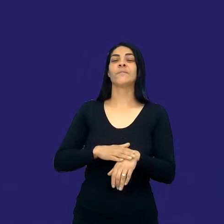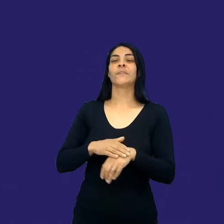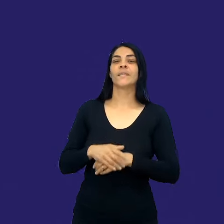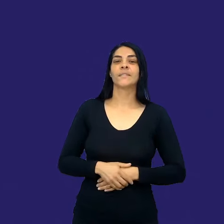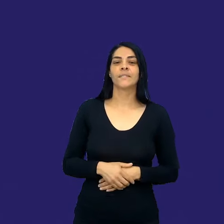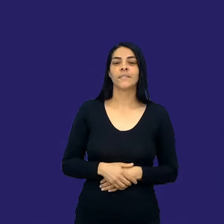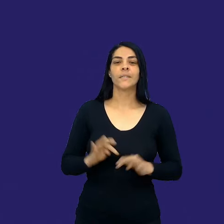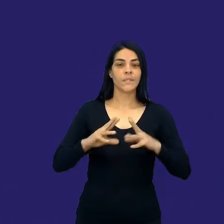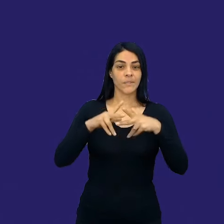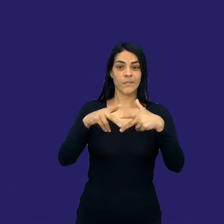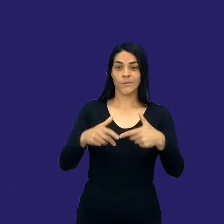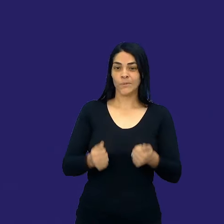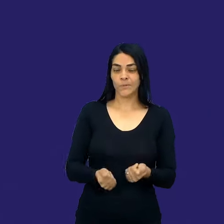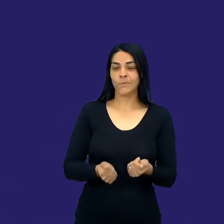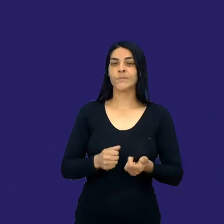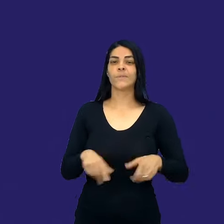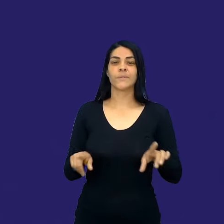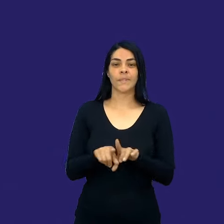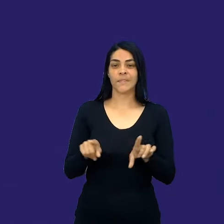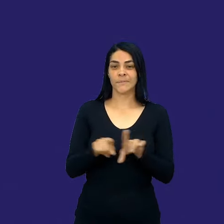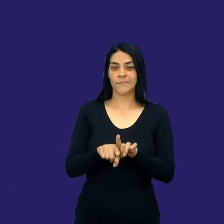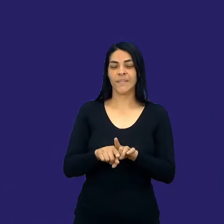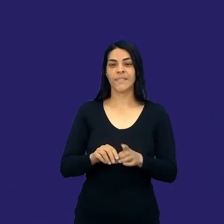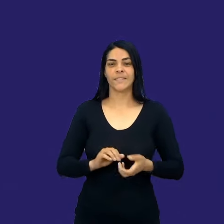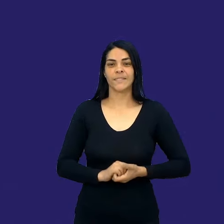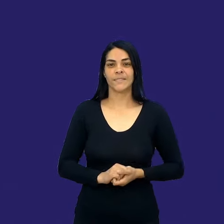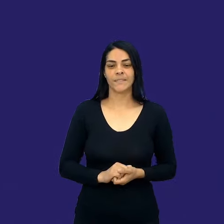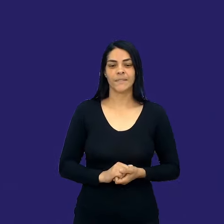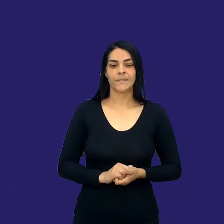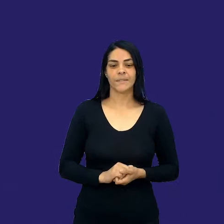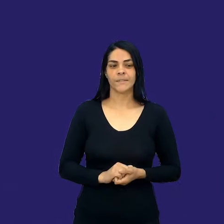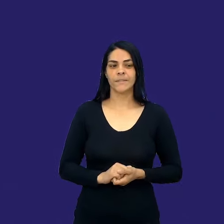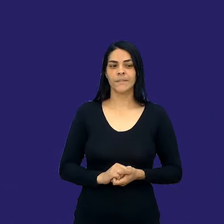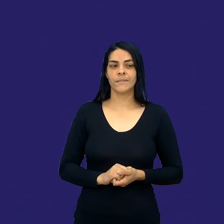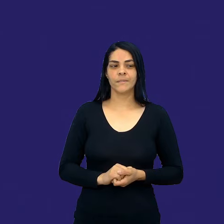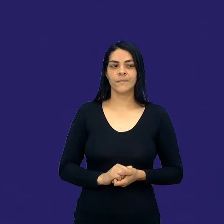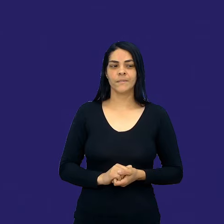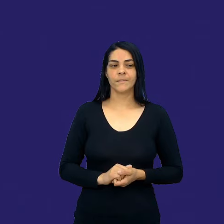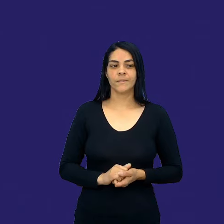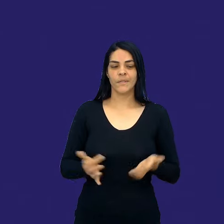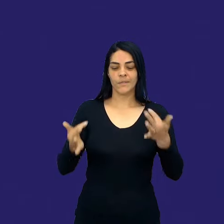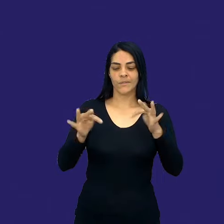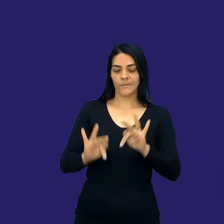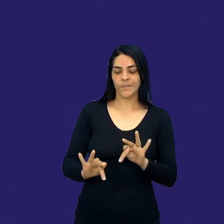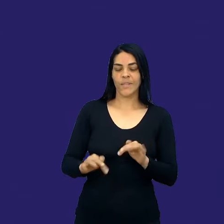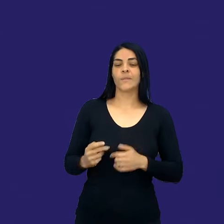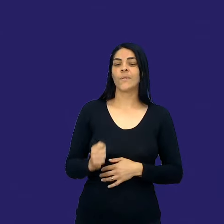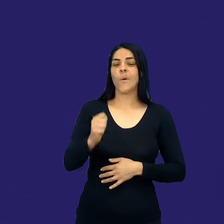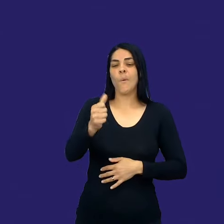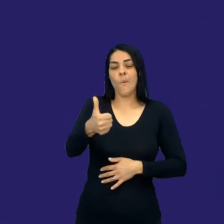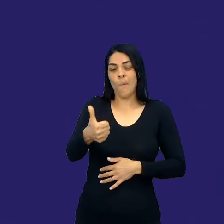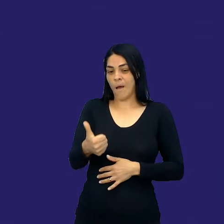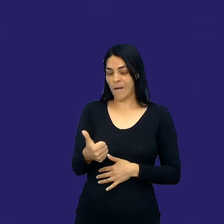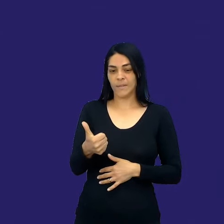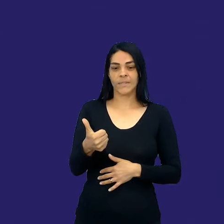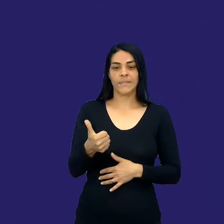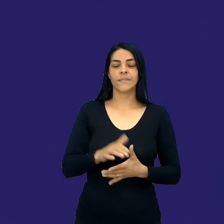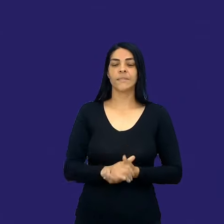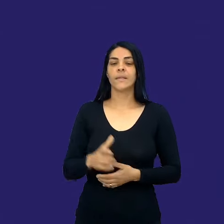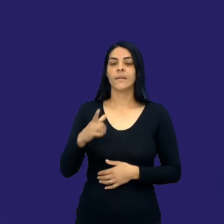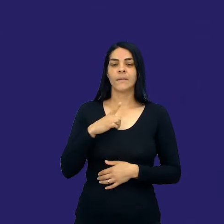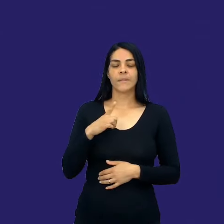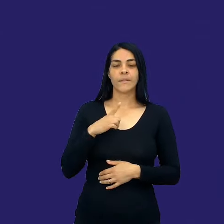nas pílulas, bem como também a desta aqui do final, que nós estamos finalizando quase, estamos aqui com mais